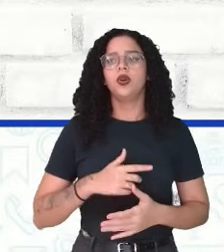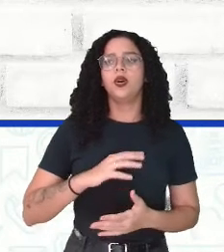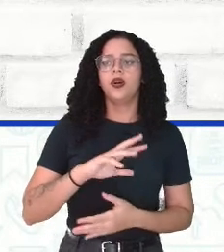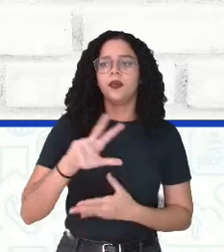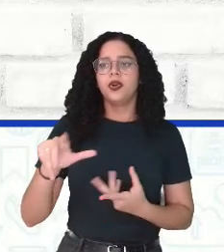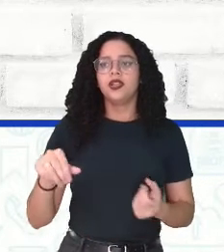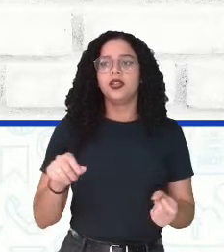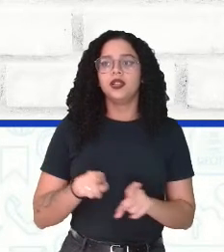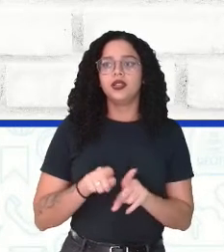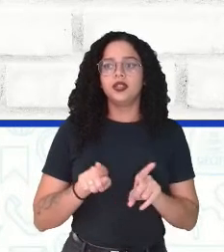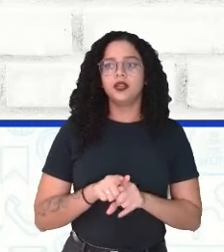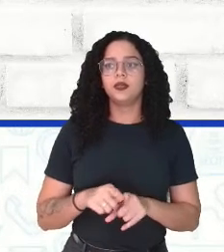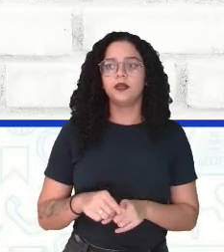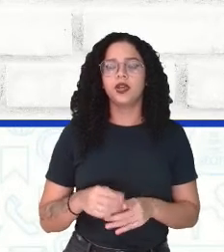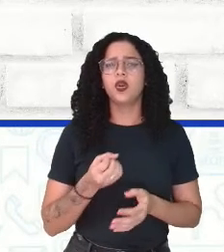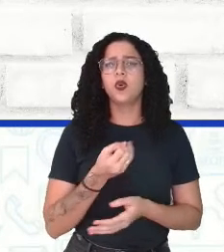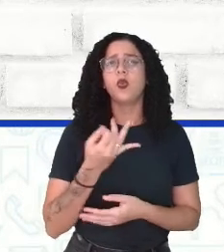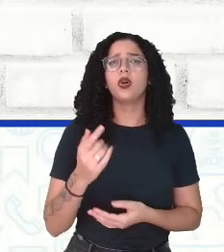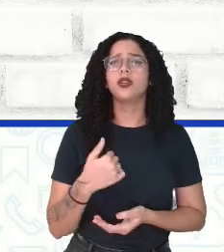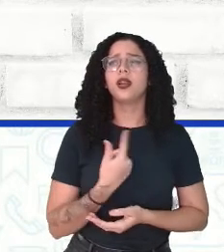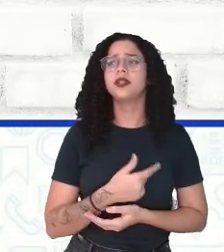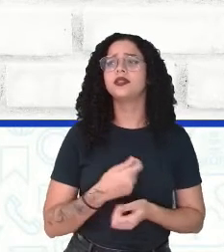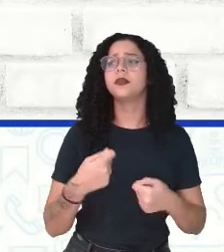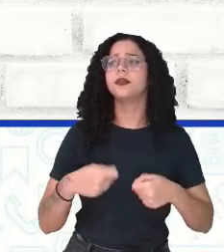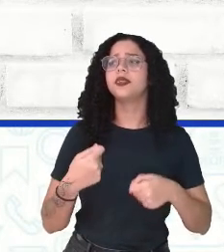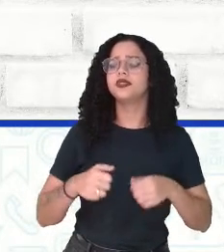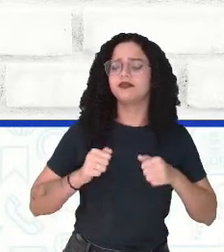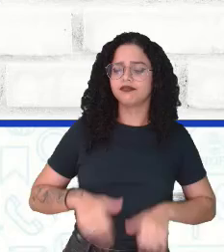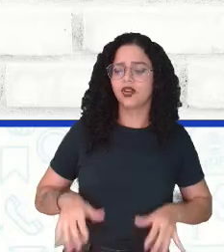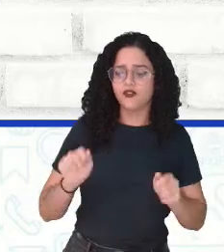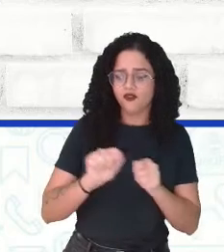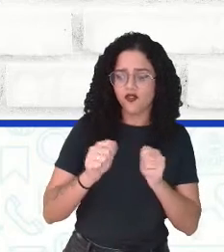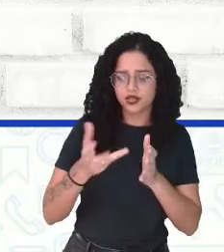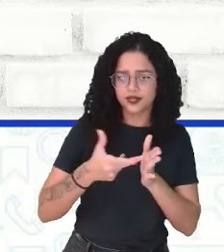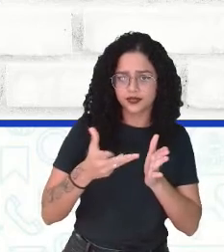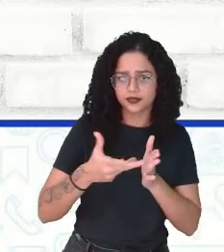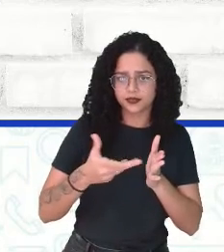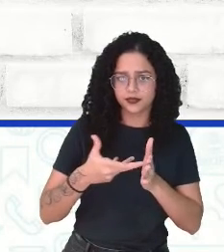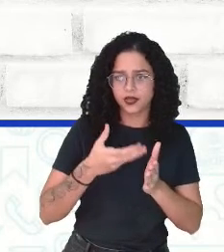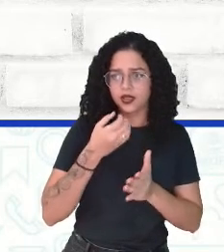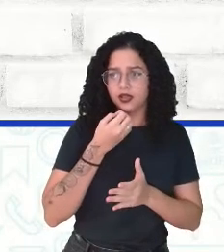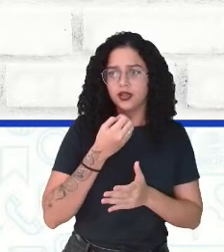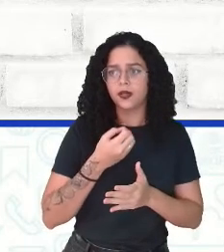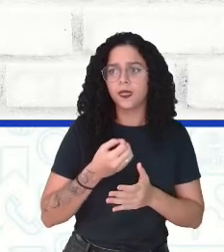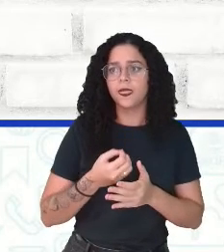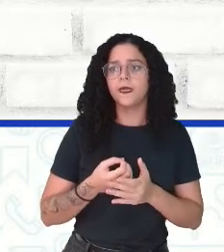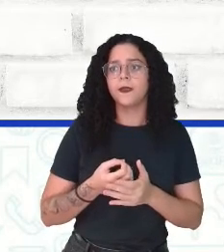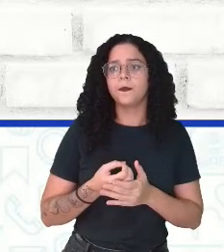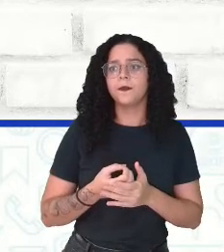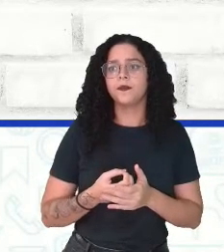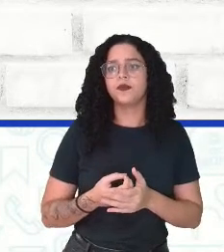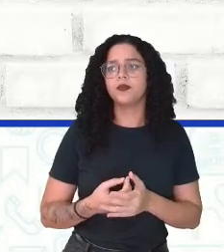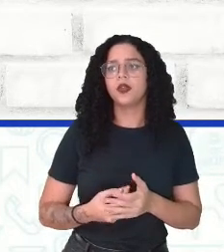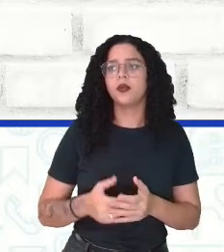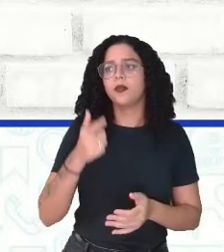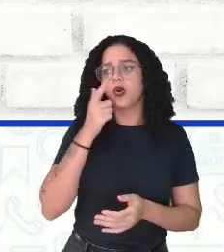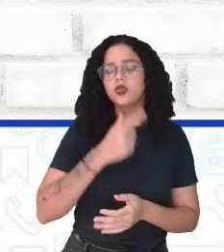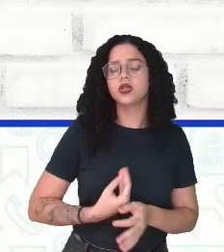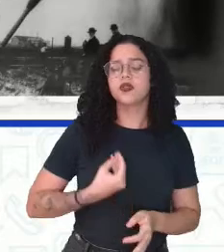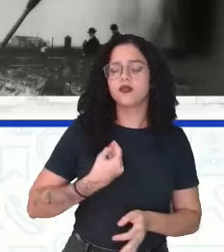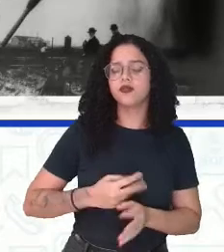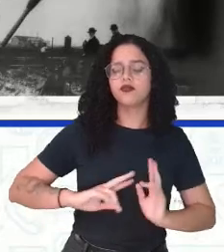e quanto que a gente precisa gerar de produtos, bens e serviços para poder sustentar o estilo de vida do ser